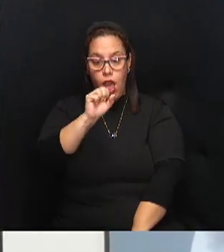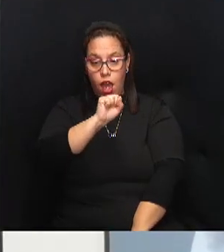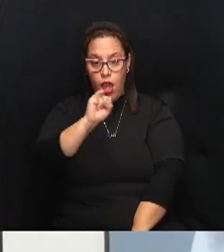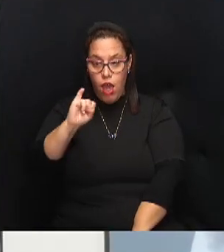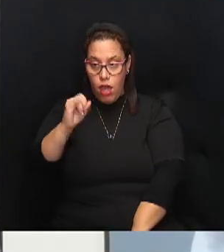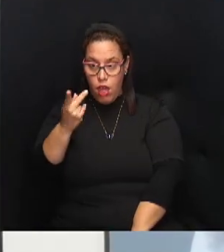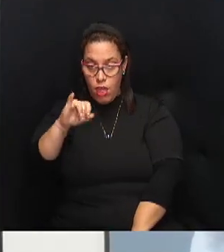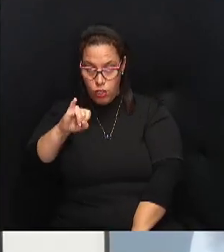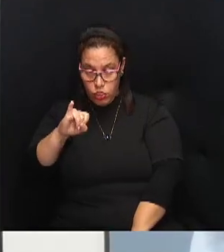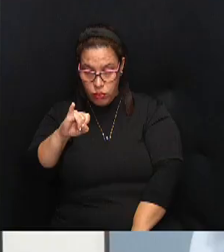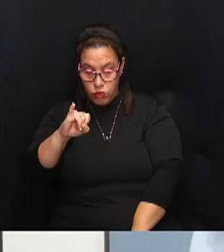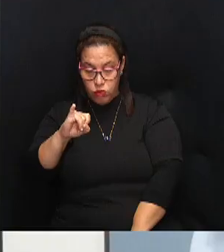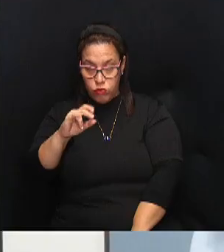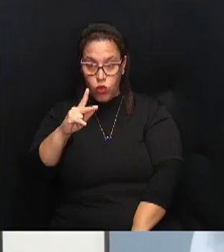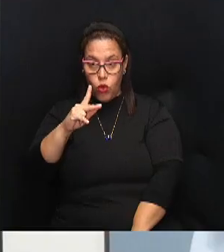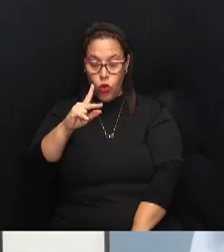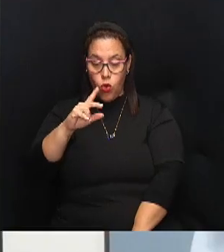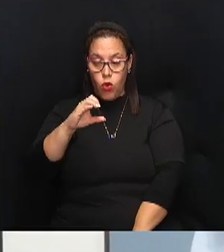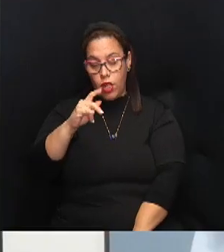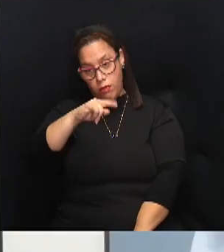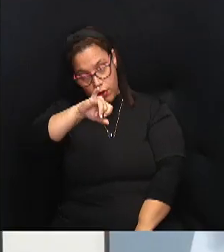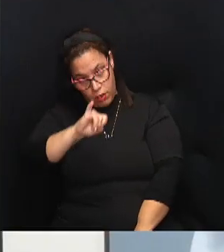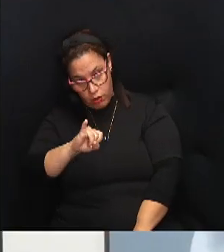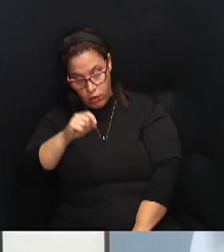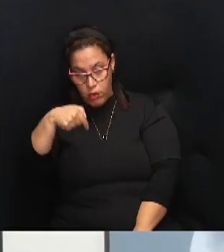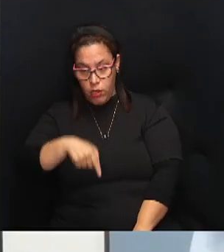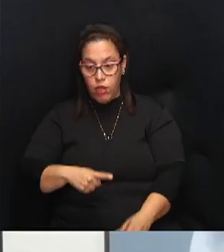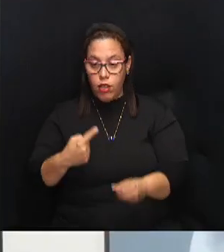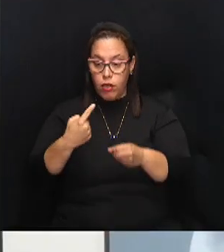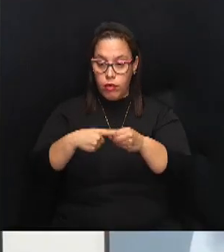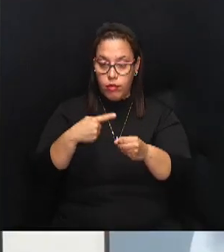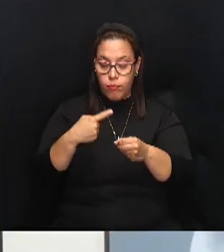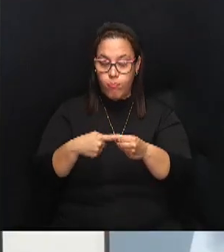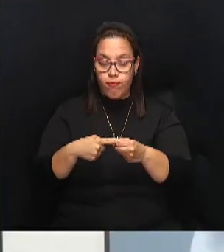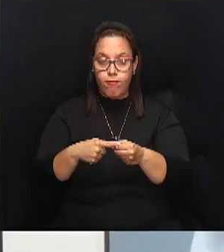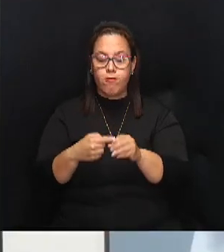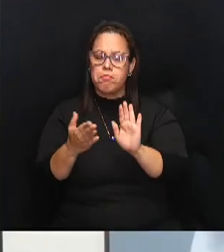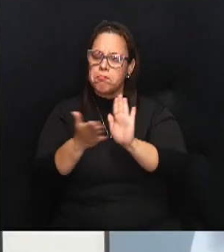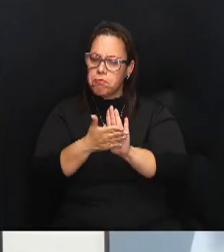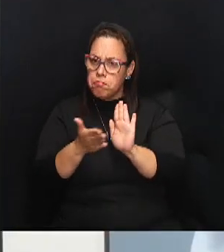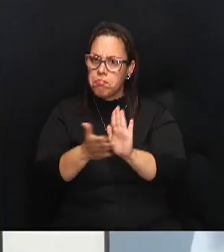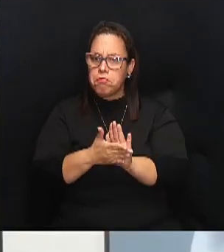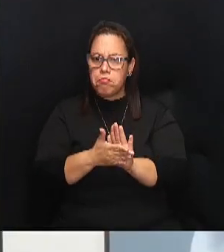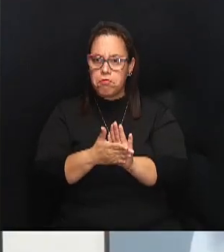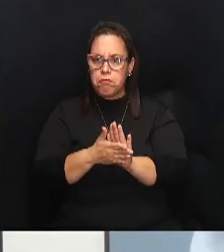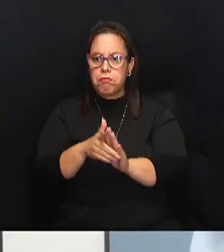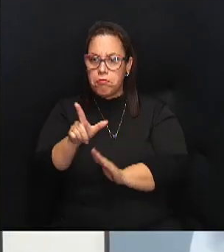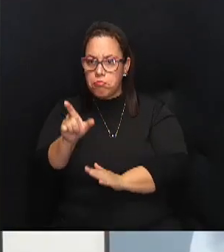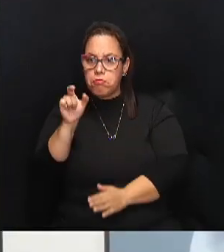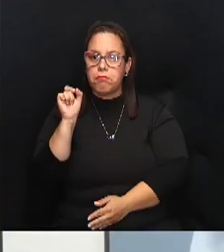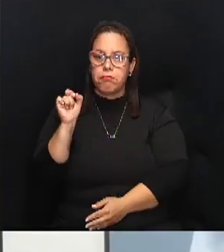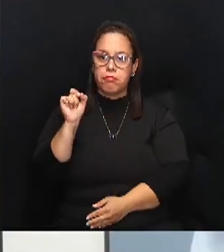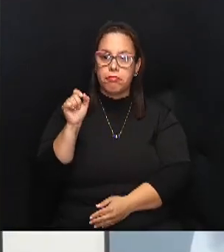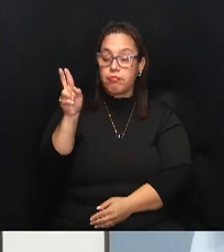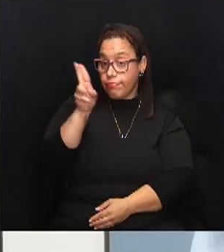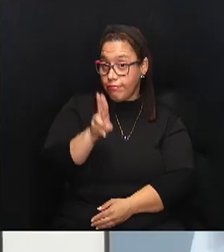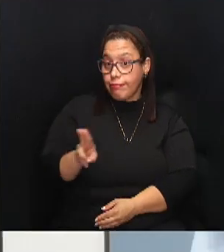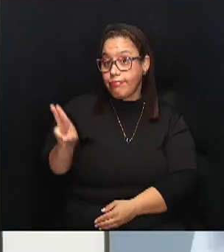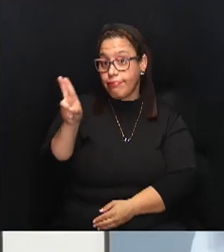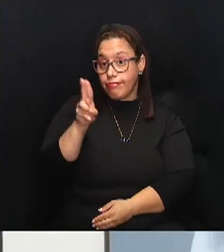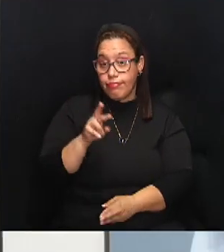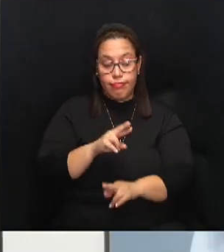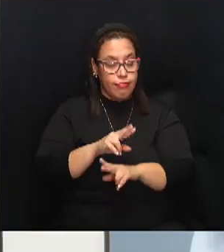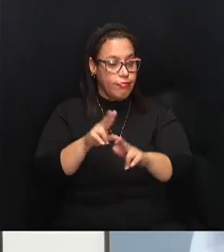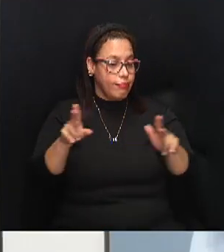CPI, aqui do interior, Comando Interior, ele nos proporcionou essa ferramenta que já é utilizada em